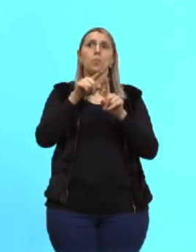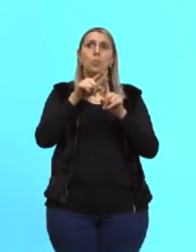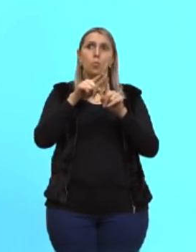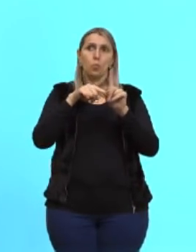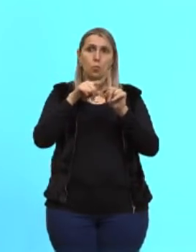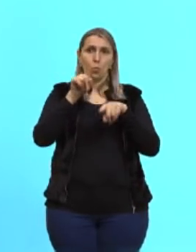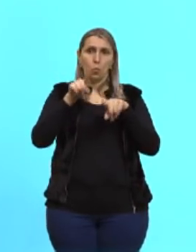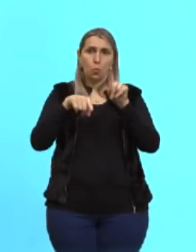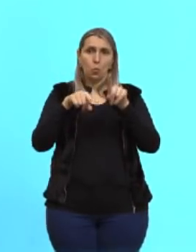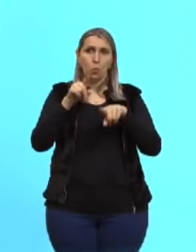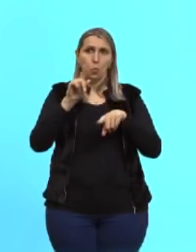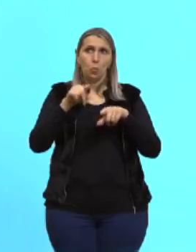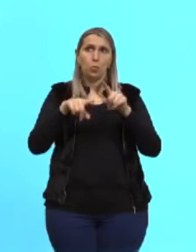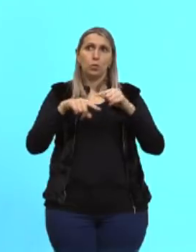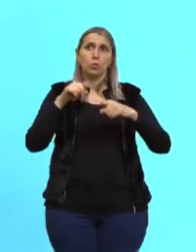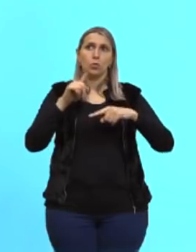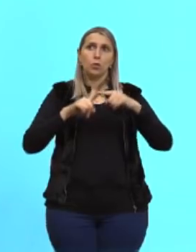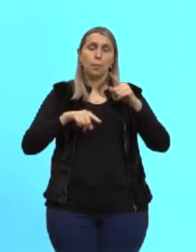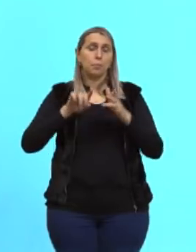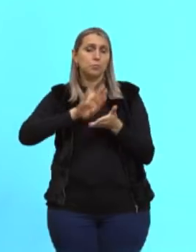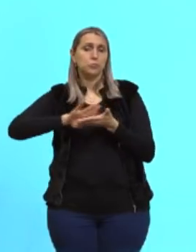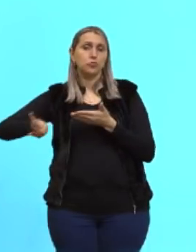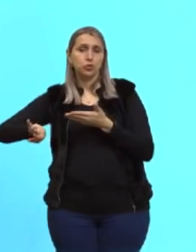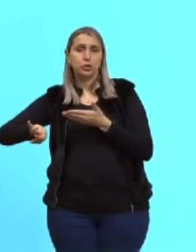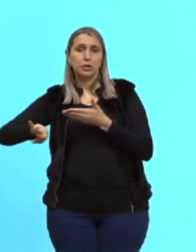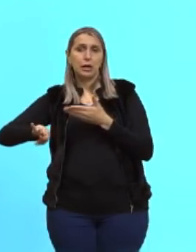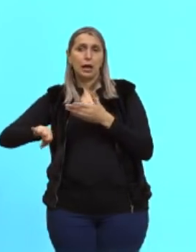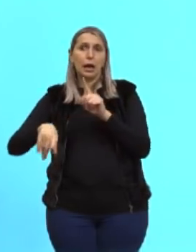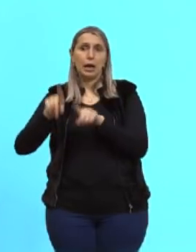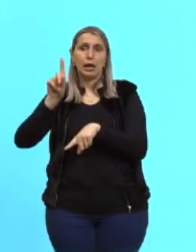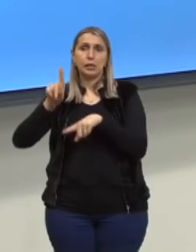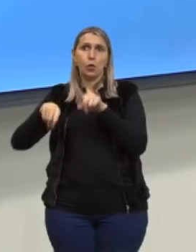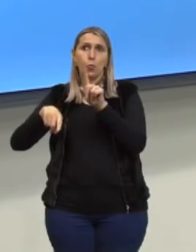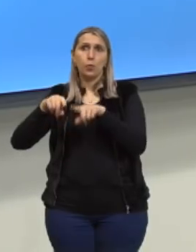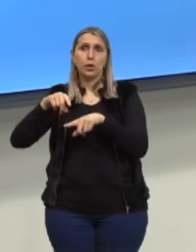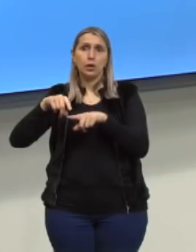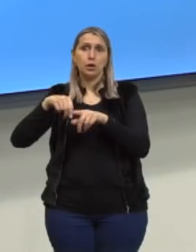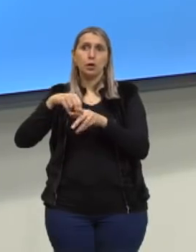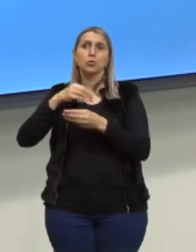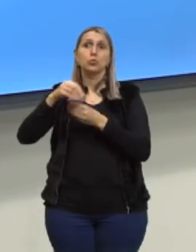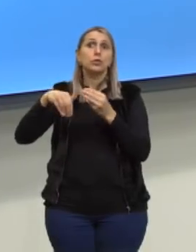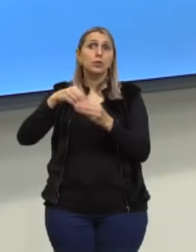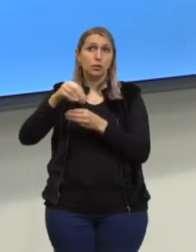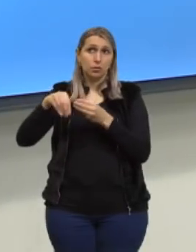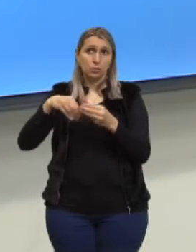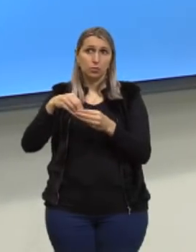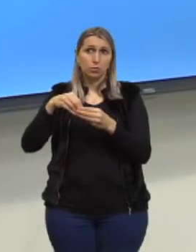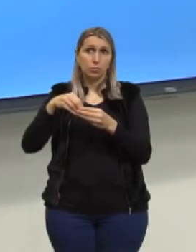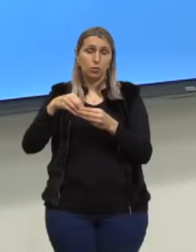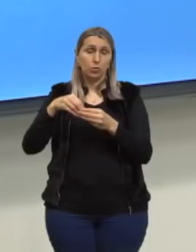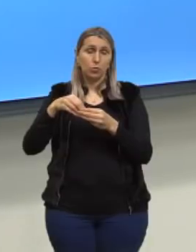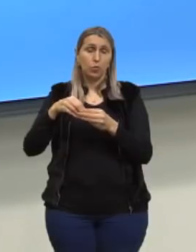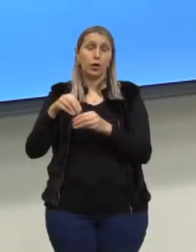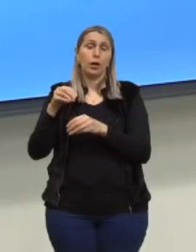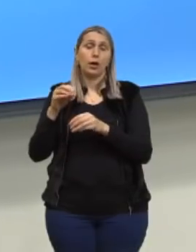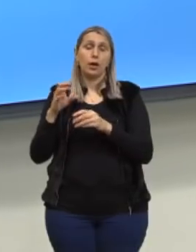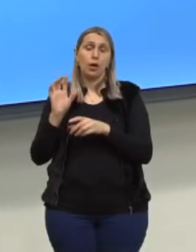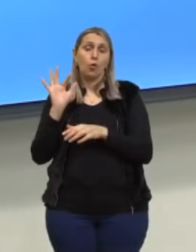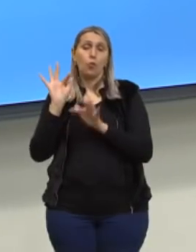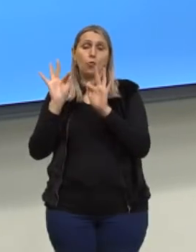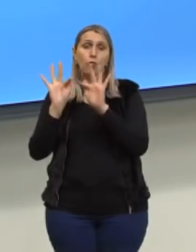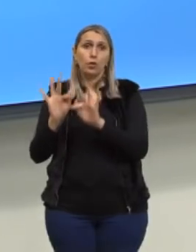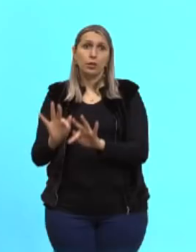dos produtos menos a dos reagentes como qualquer variação que a gente calcula o estado final